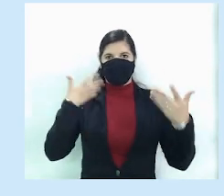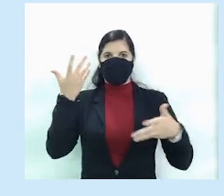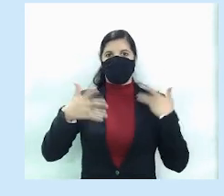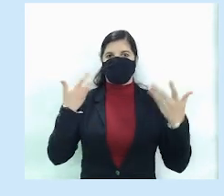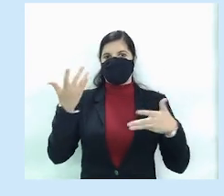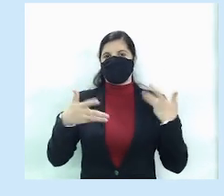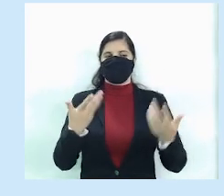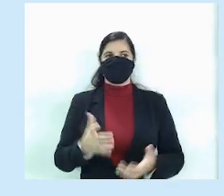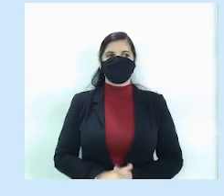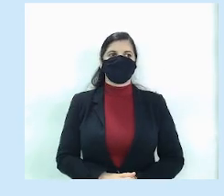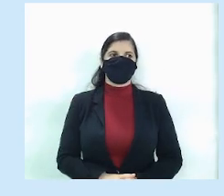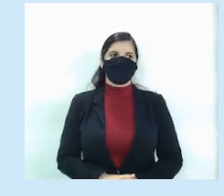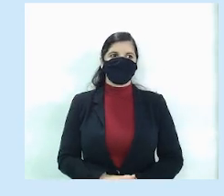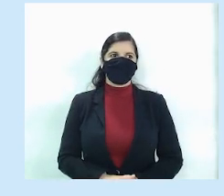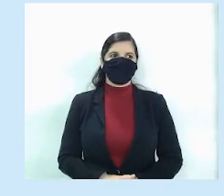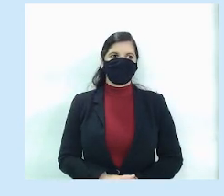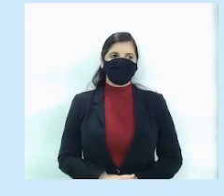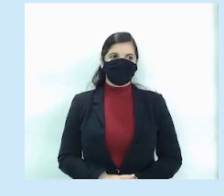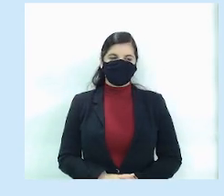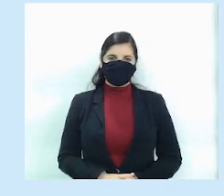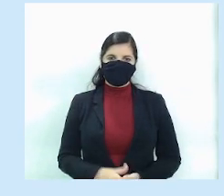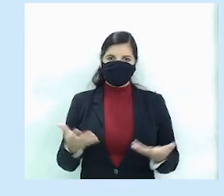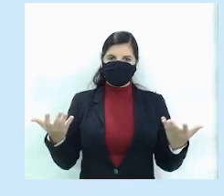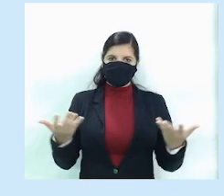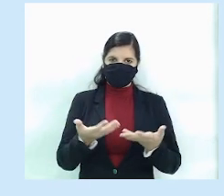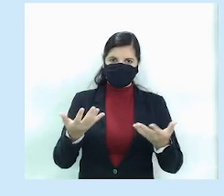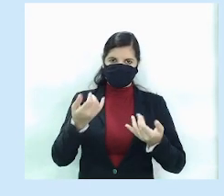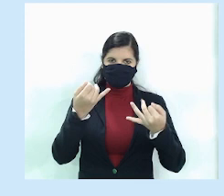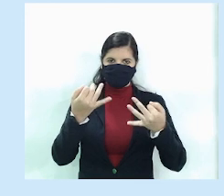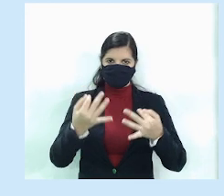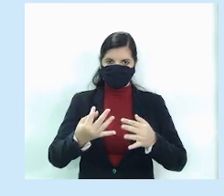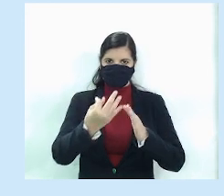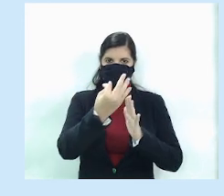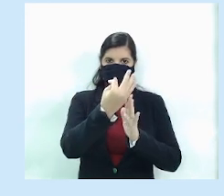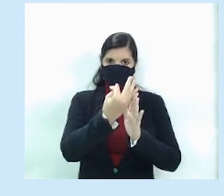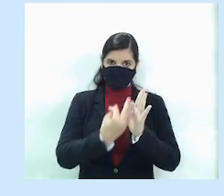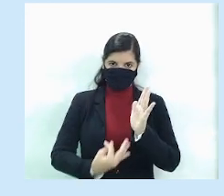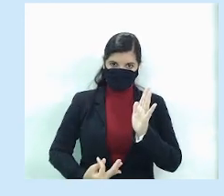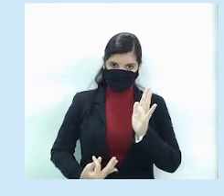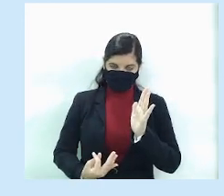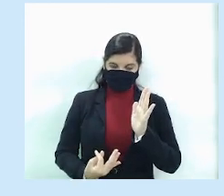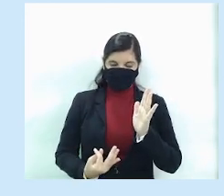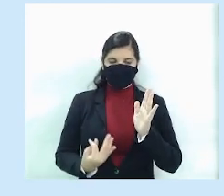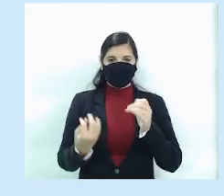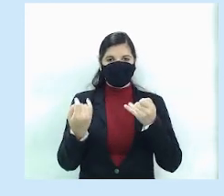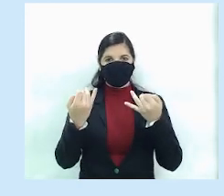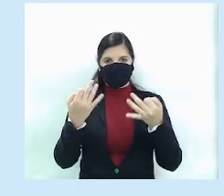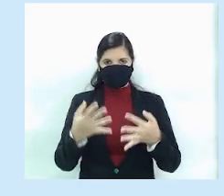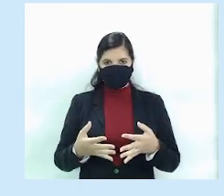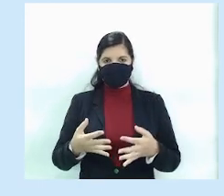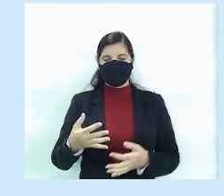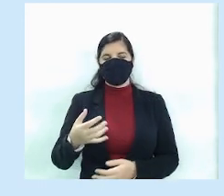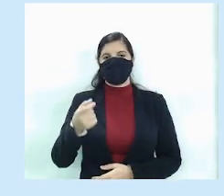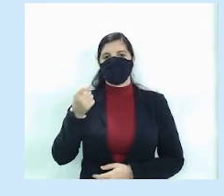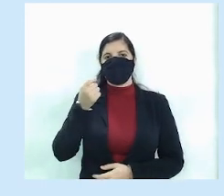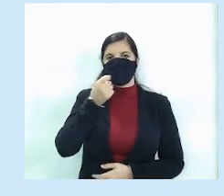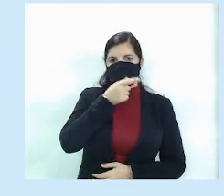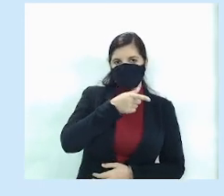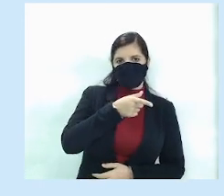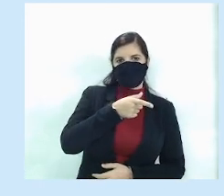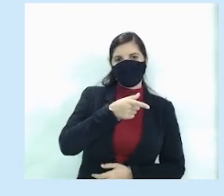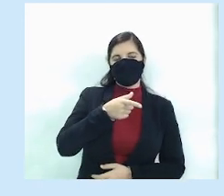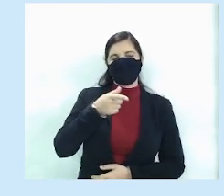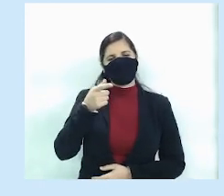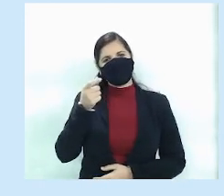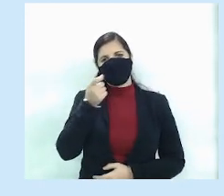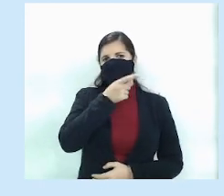alegrar. Bom, vamos ver aqui hoje alguns textos que trazem o humor presente aí e